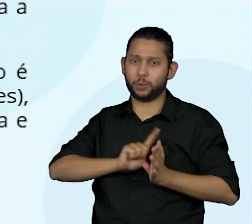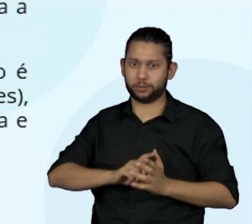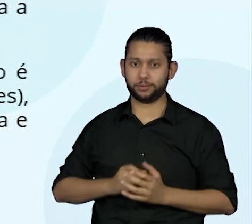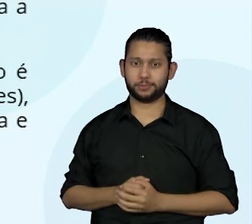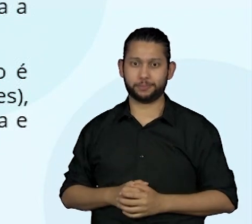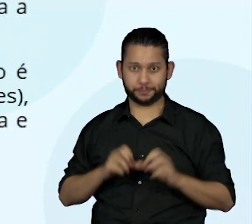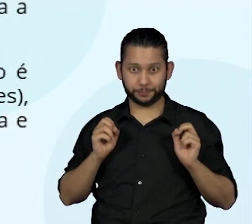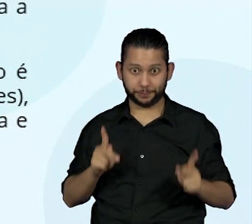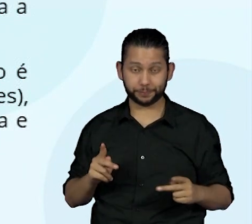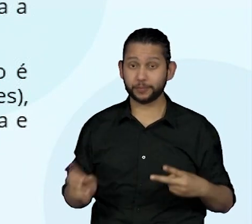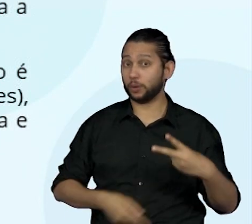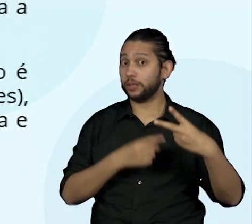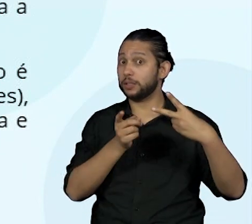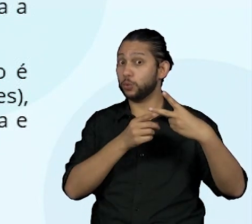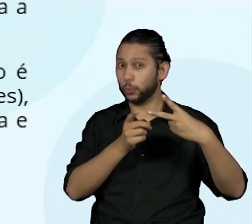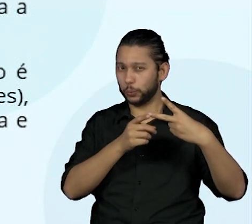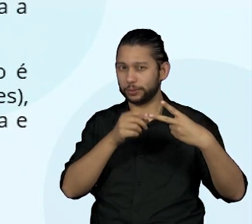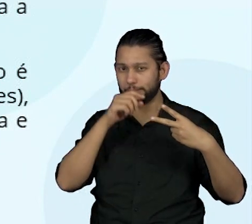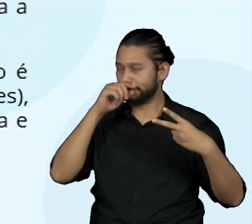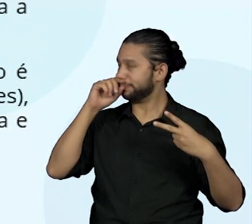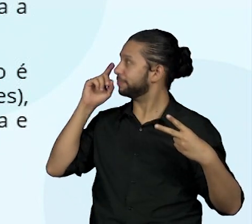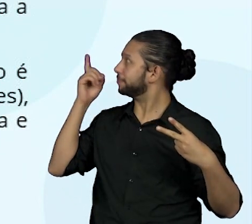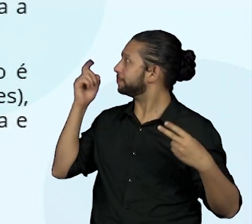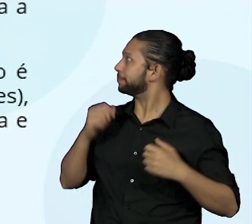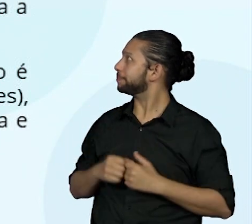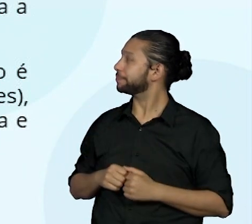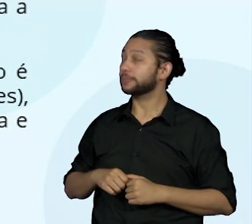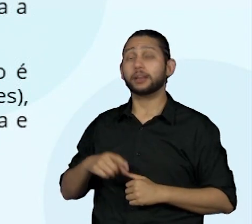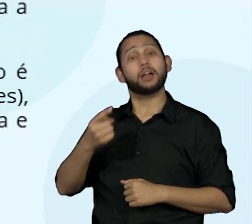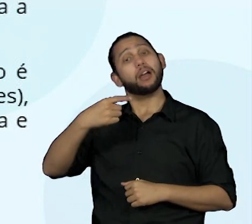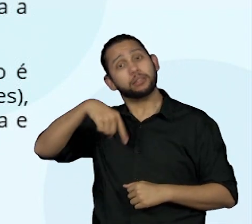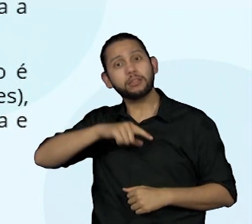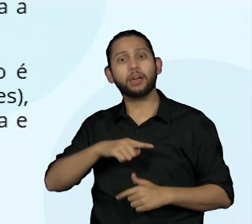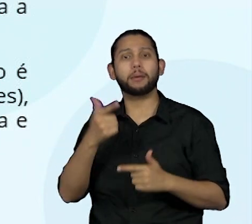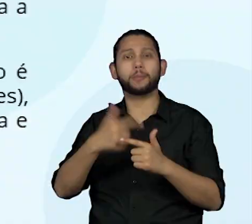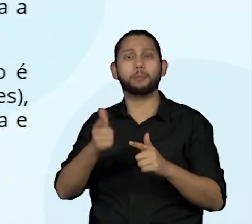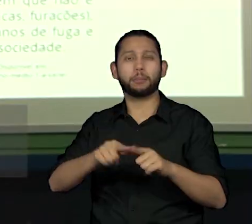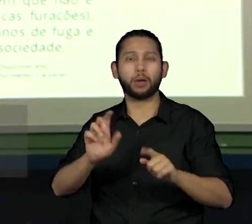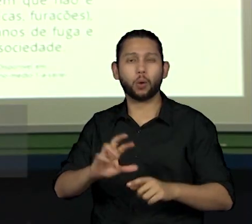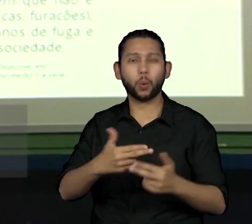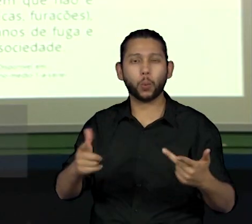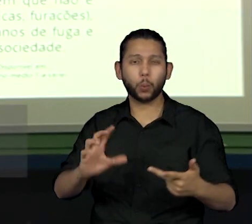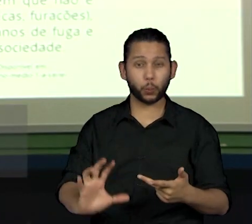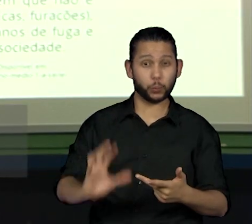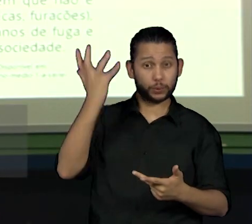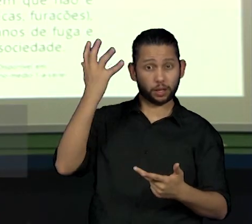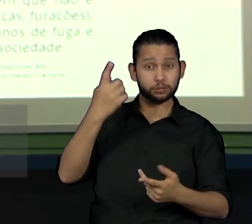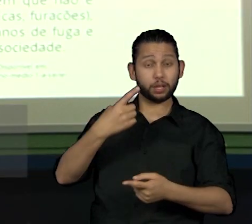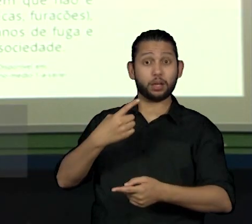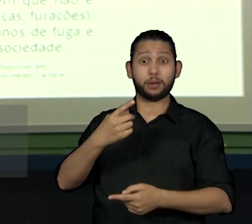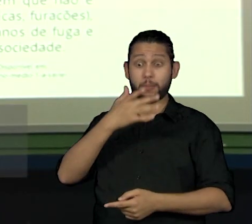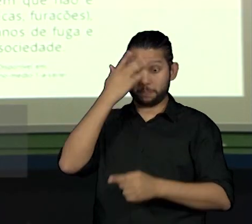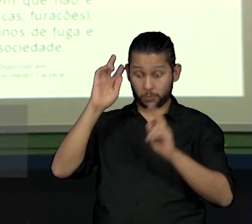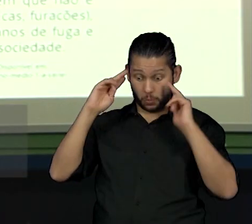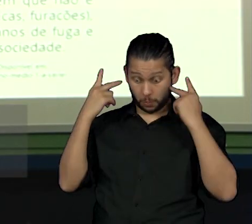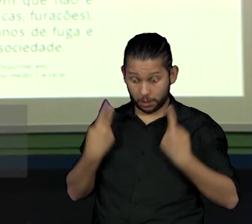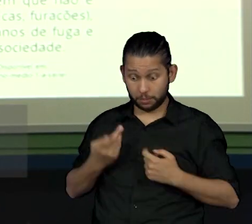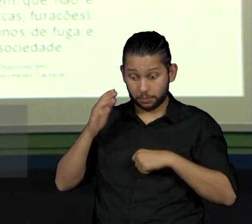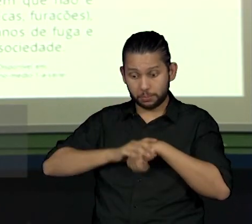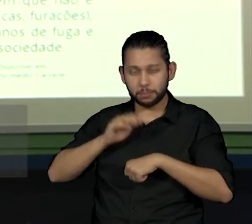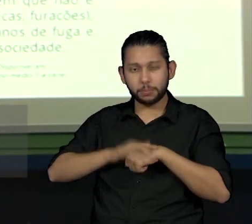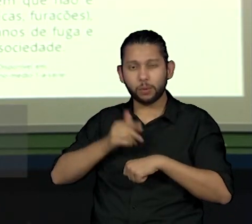começar a etapa 2. A gente vai ver como a gente se previne desses eventos. Existem duas formas de